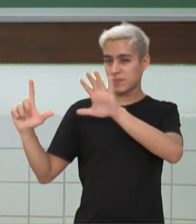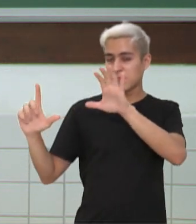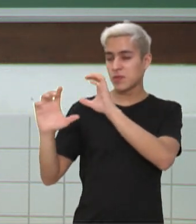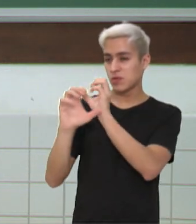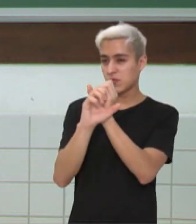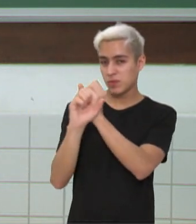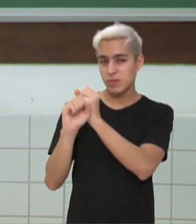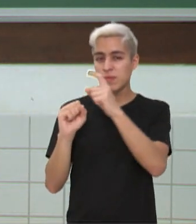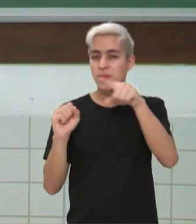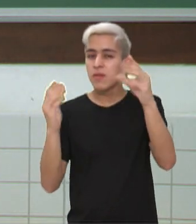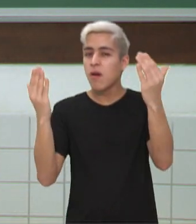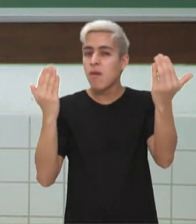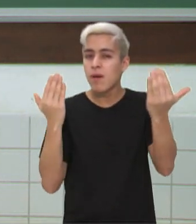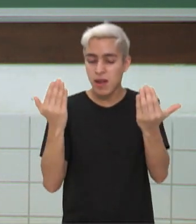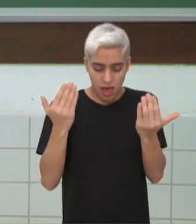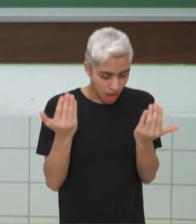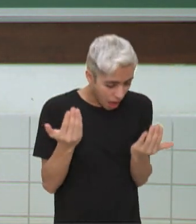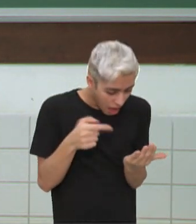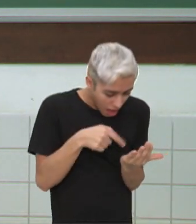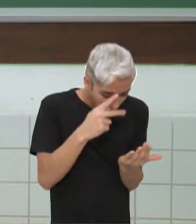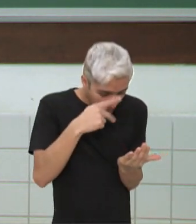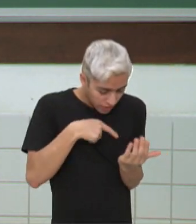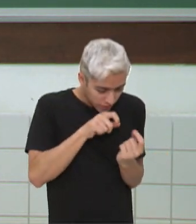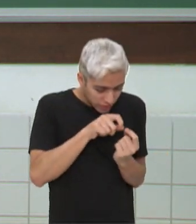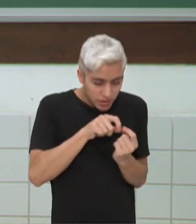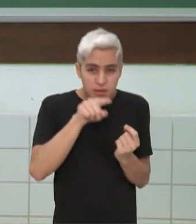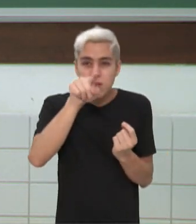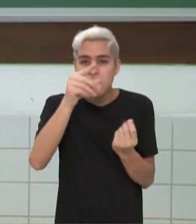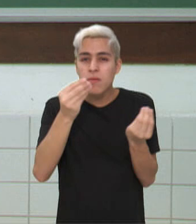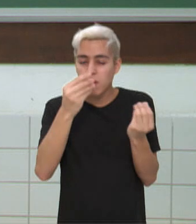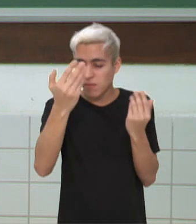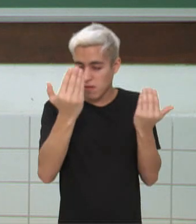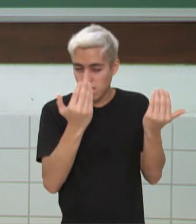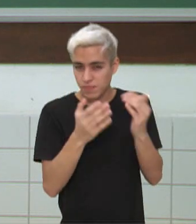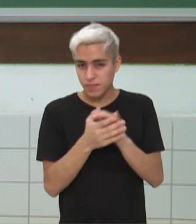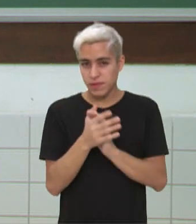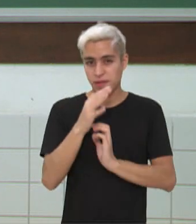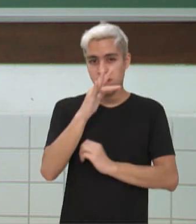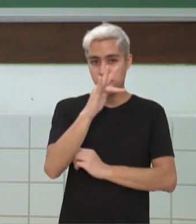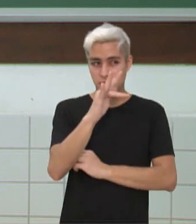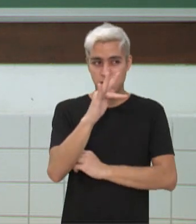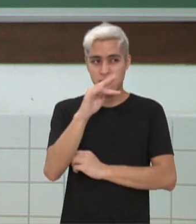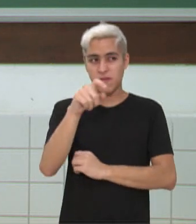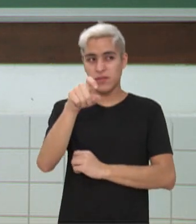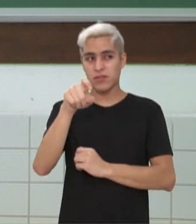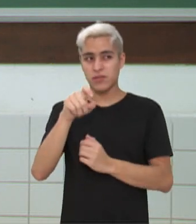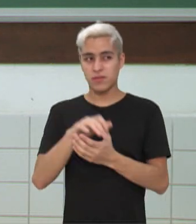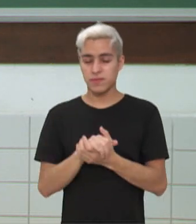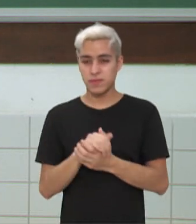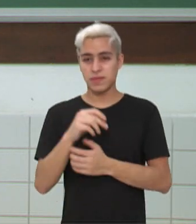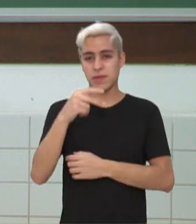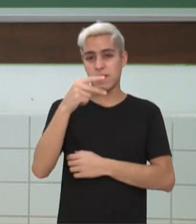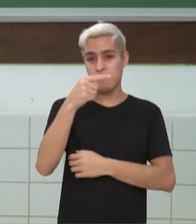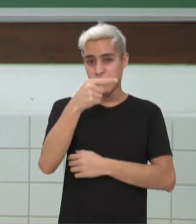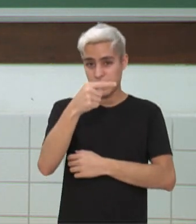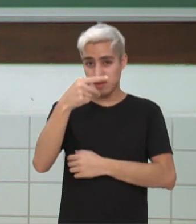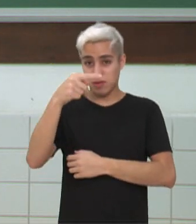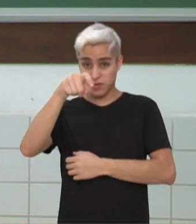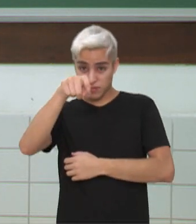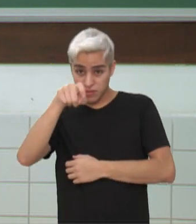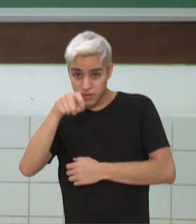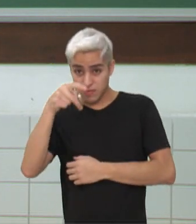para você comparar o que você fez aí no seu caderno. F de x menos x ao